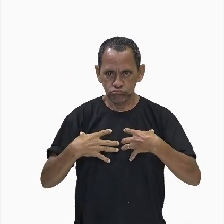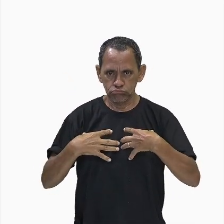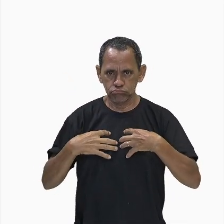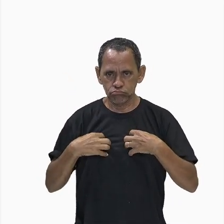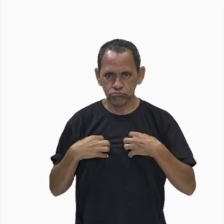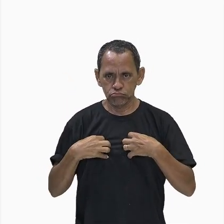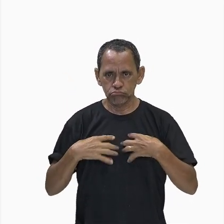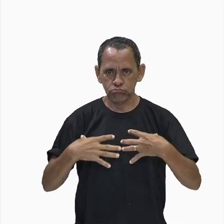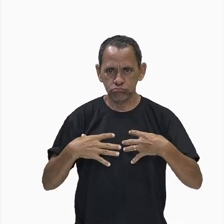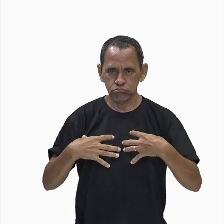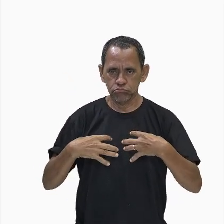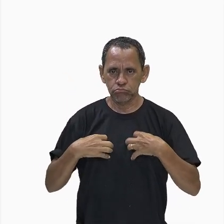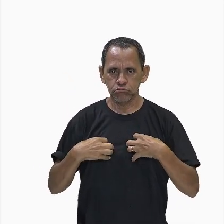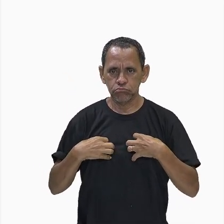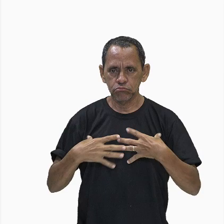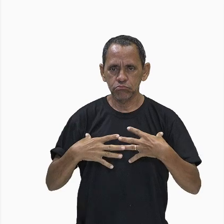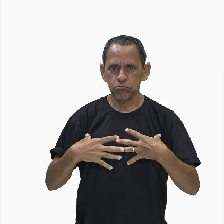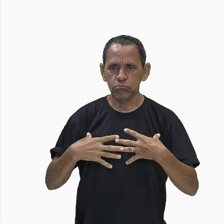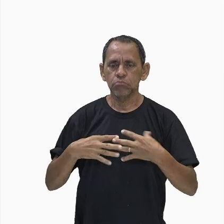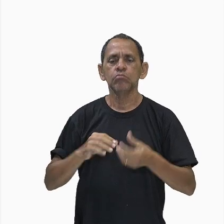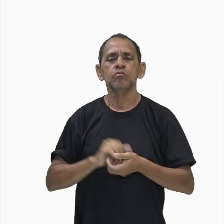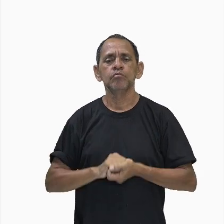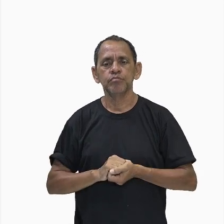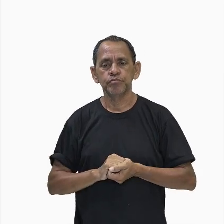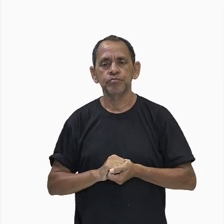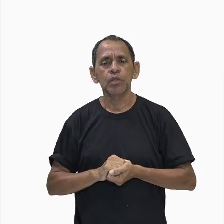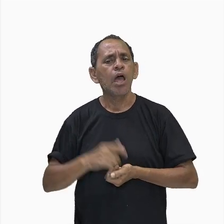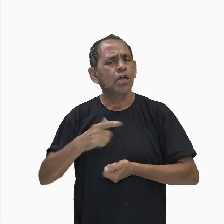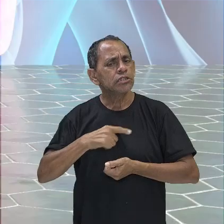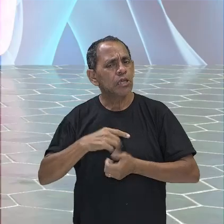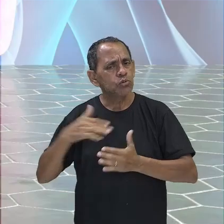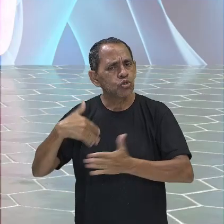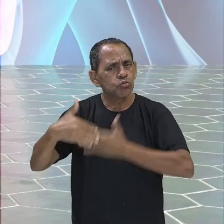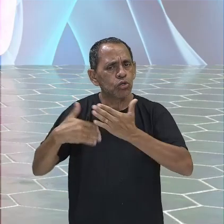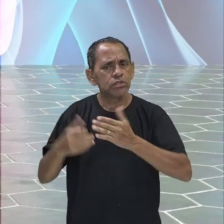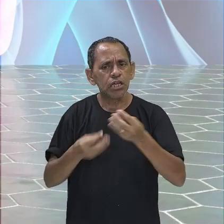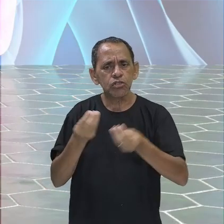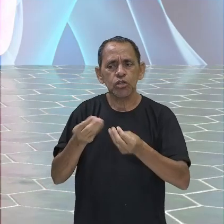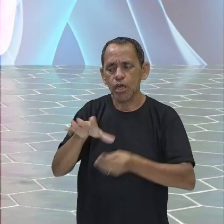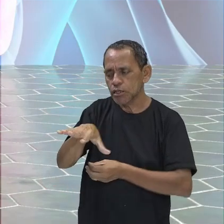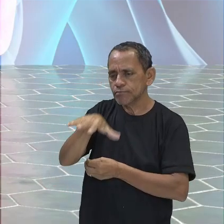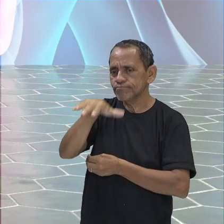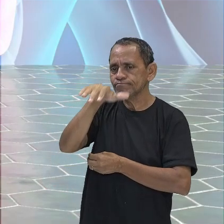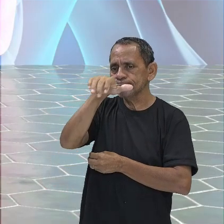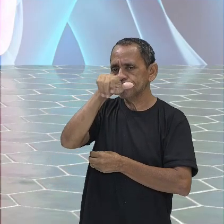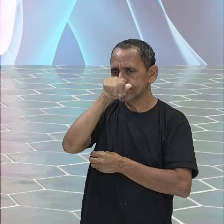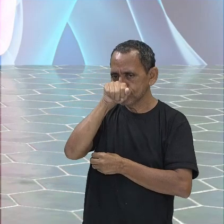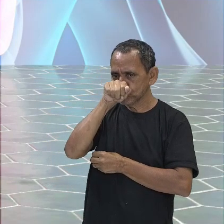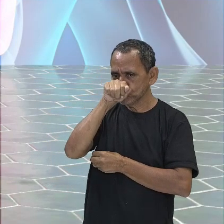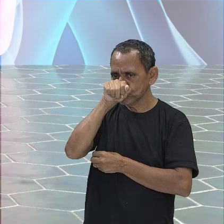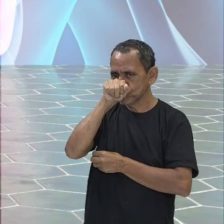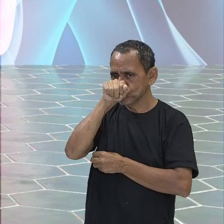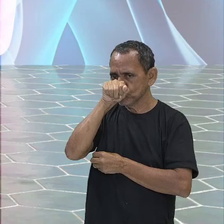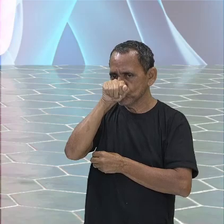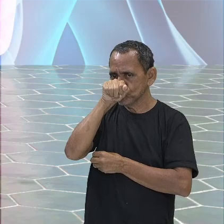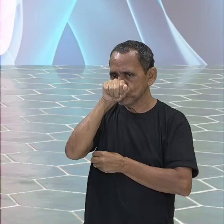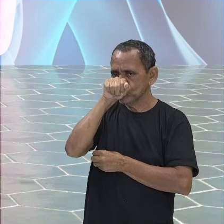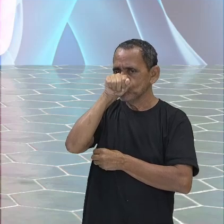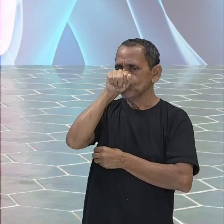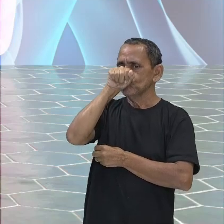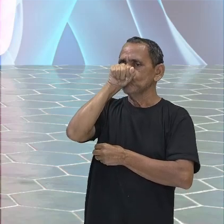dos pulmões. É quando nós temos esses processos de inspiração. Então, quando nós